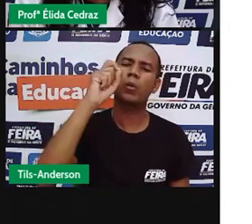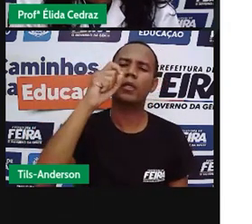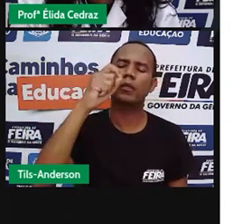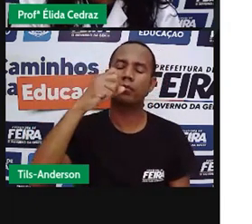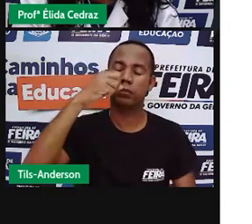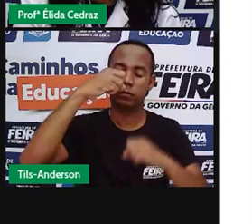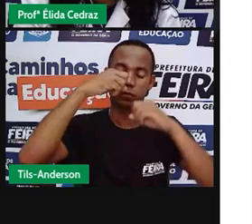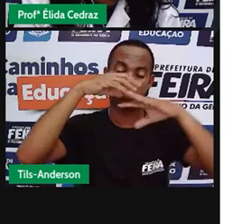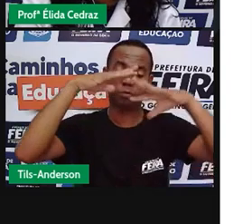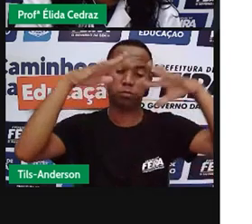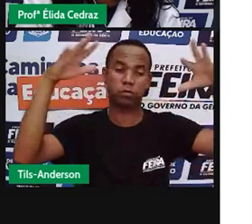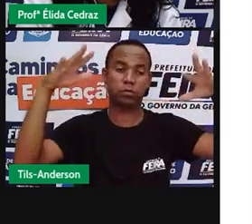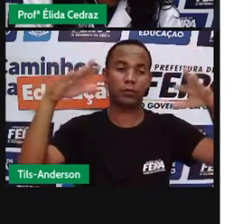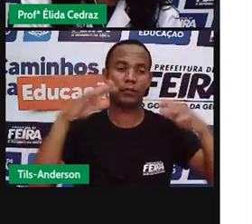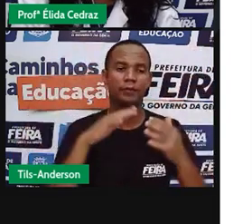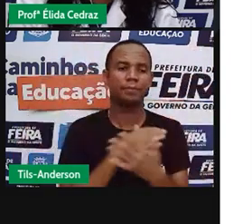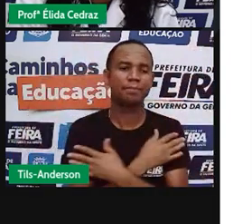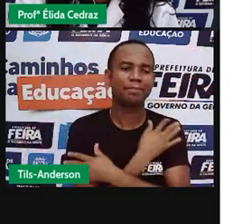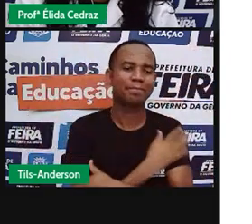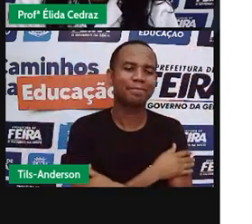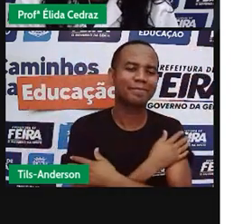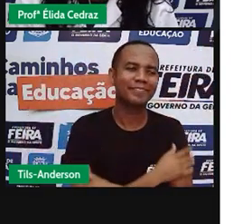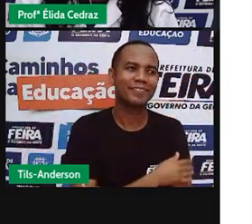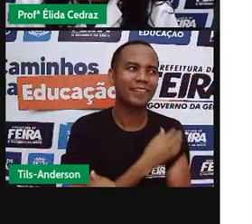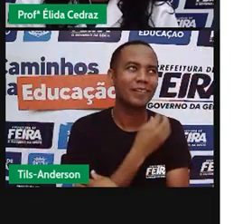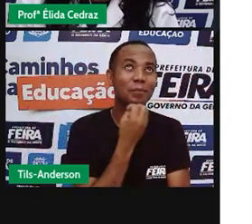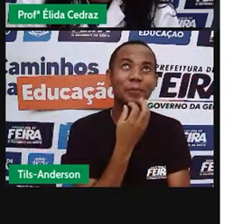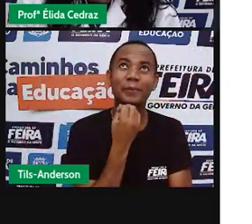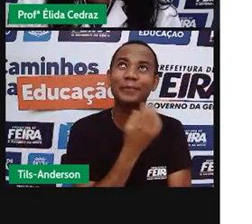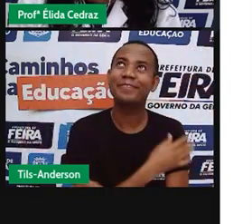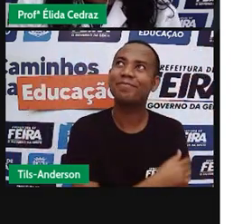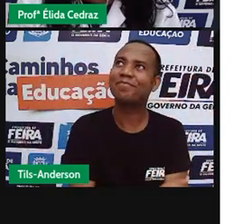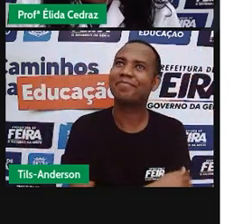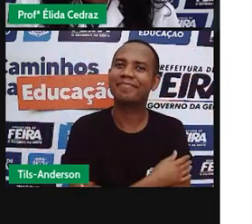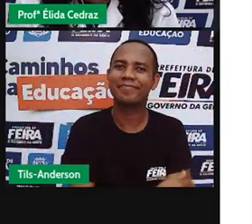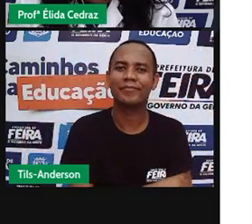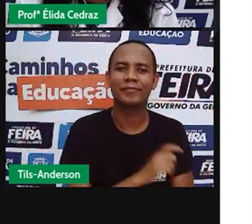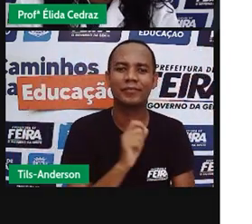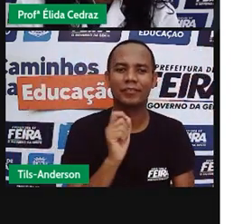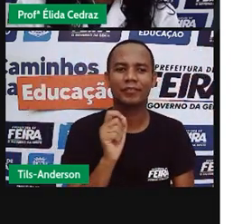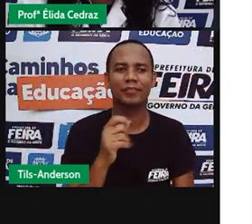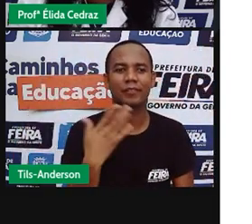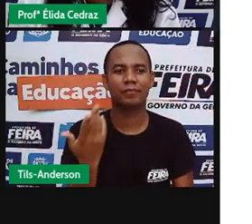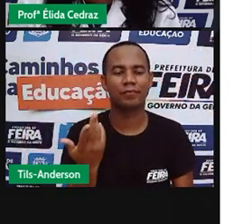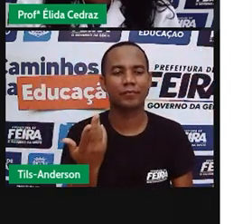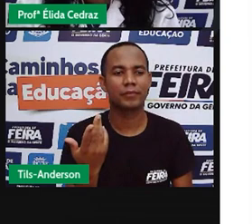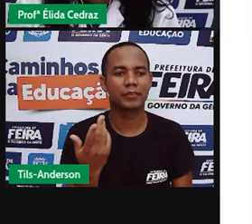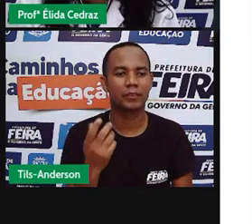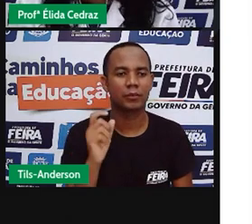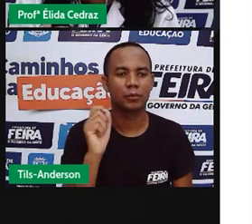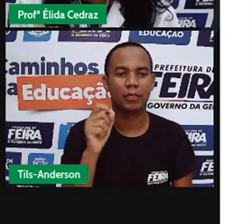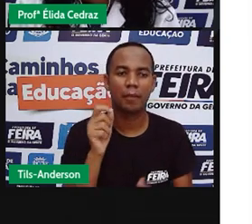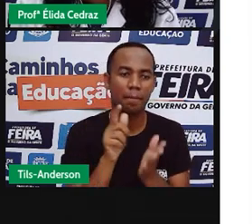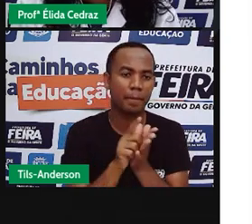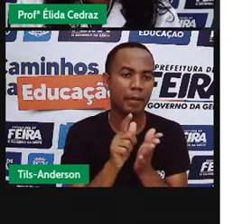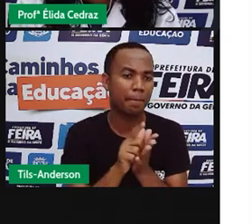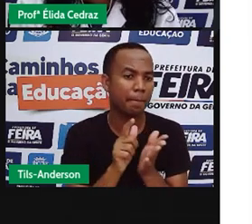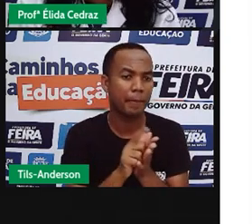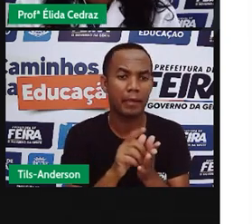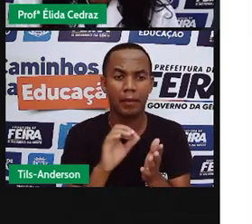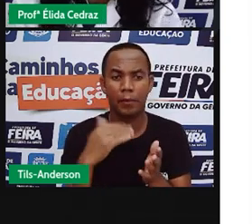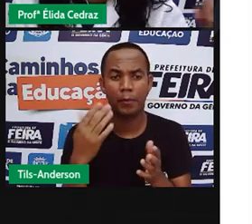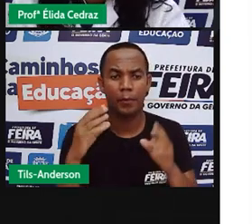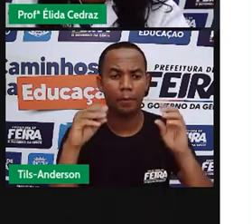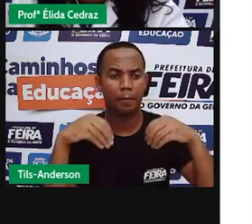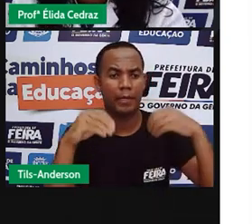ilumina e aquece algo de cor clara, seja papel, plástico,